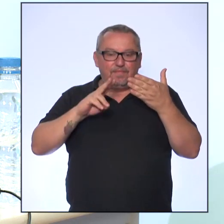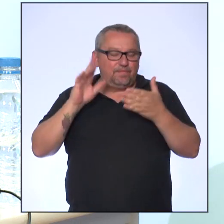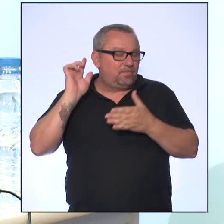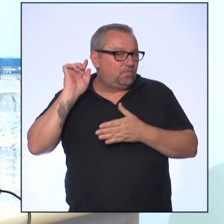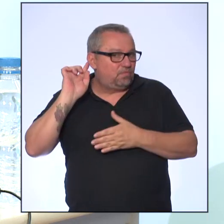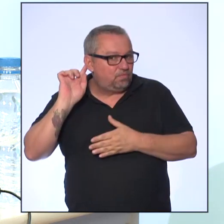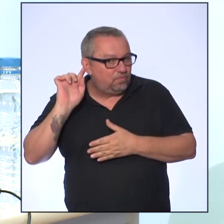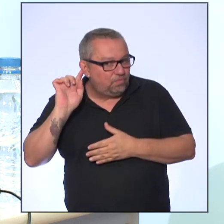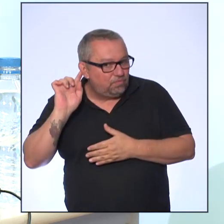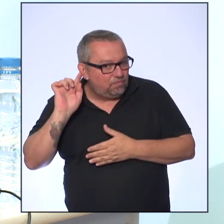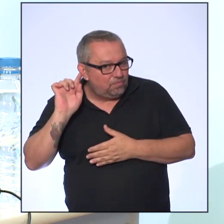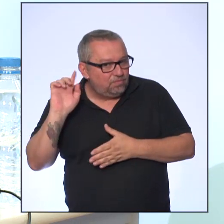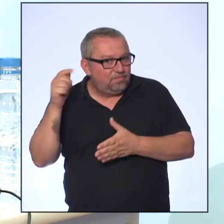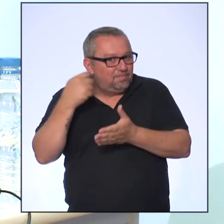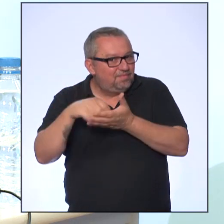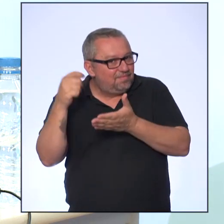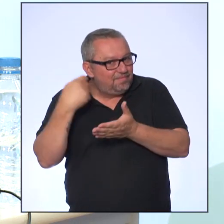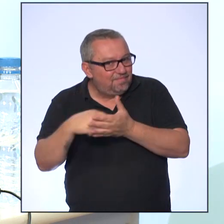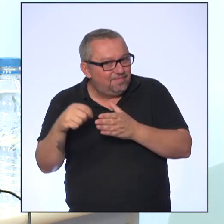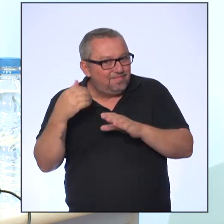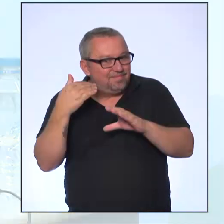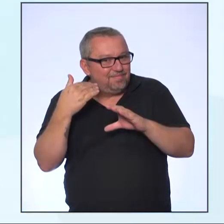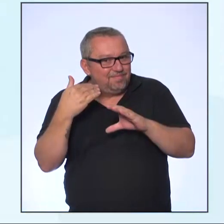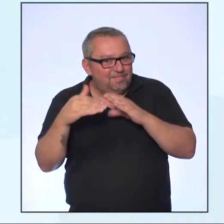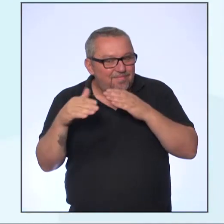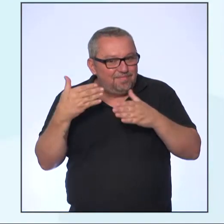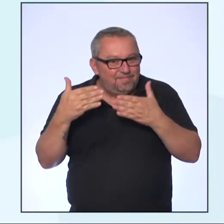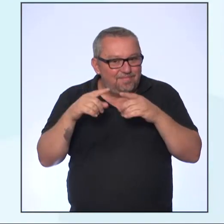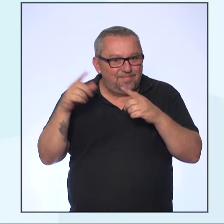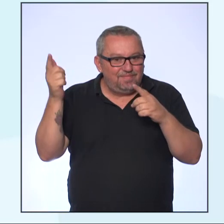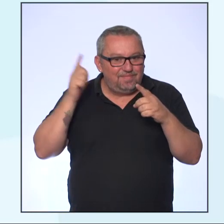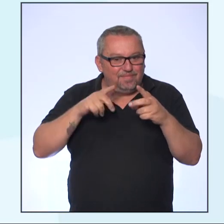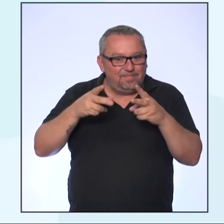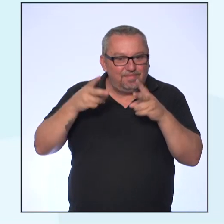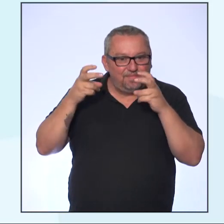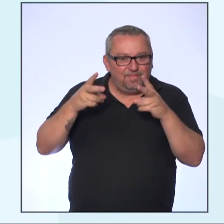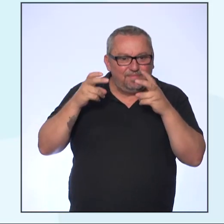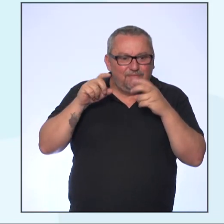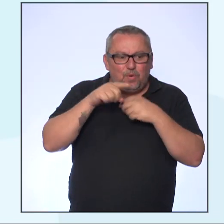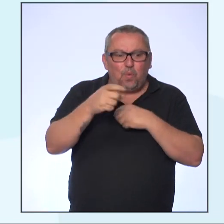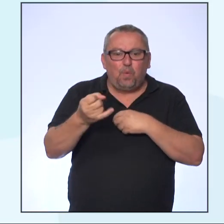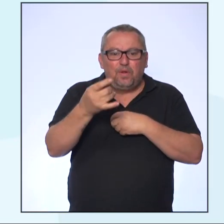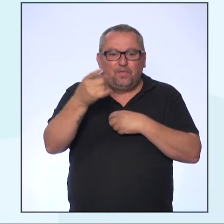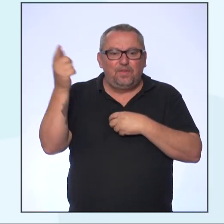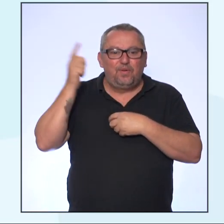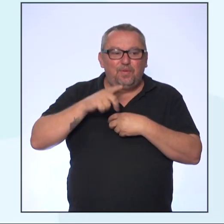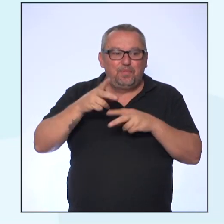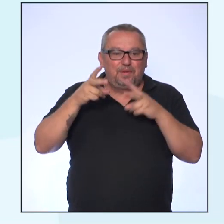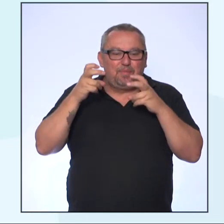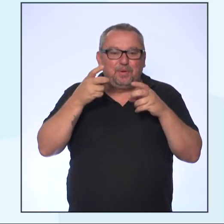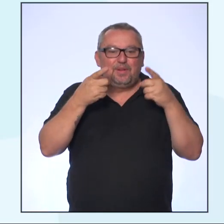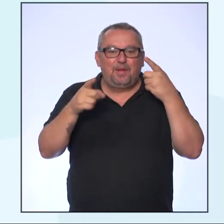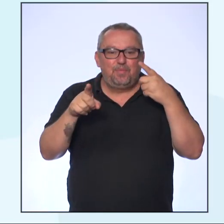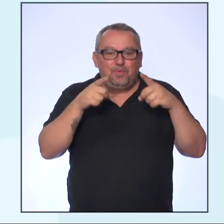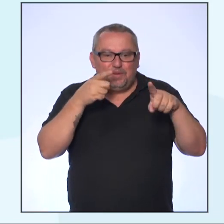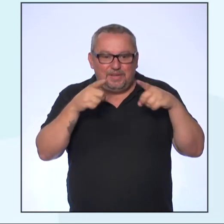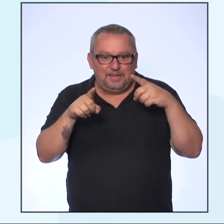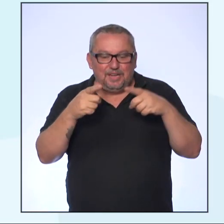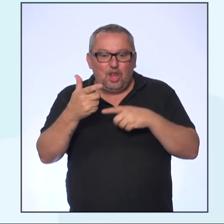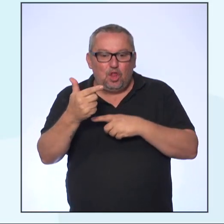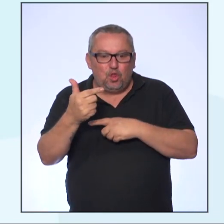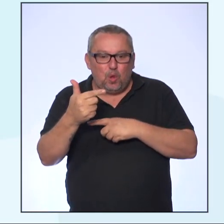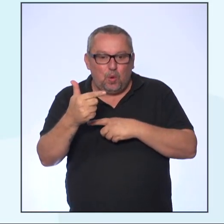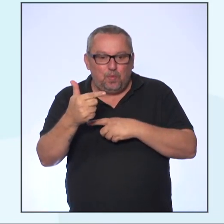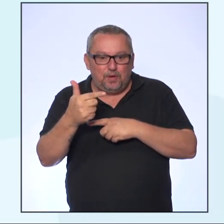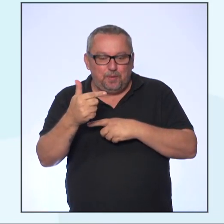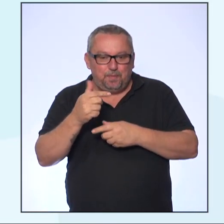atenção e escrever no chat quais os elementos você conseguiu perceber ao longo da música do exemplo